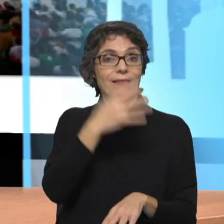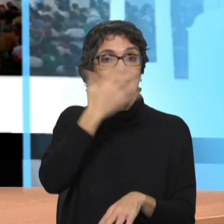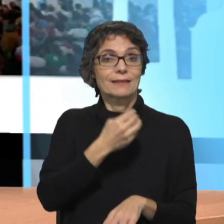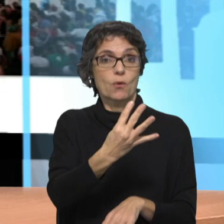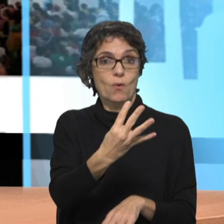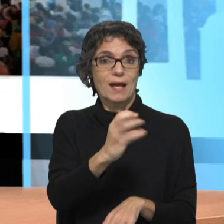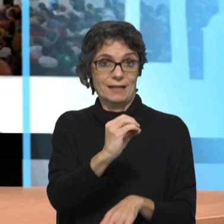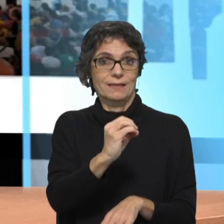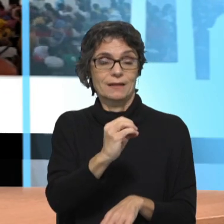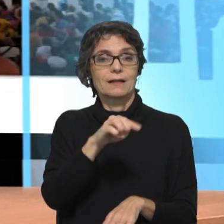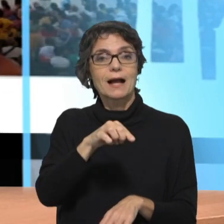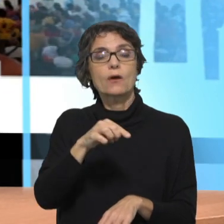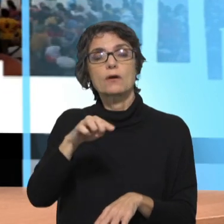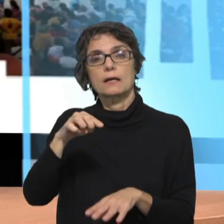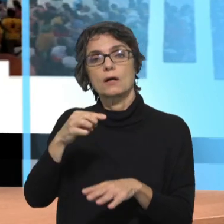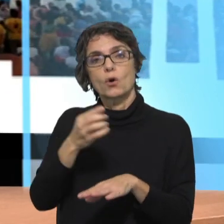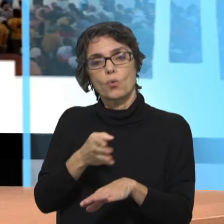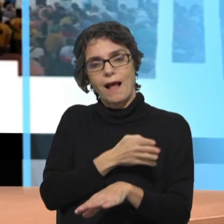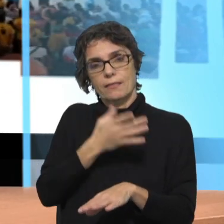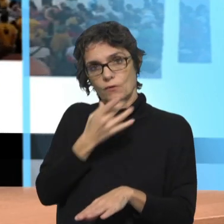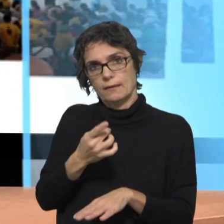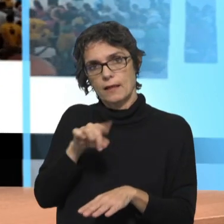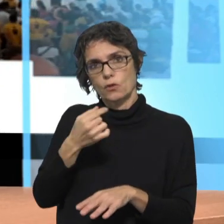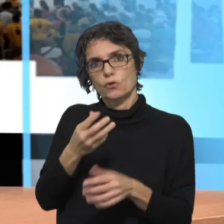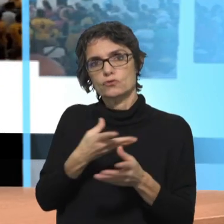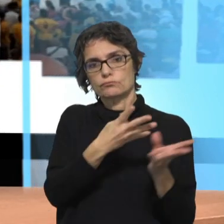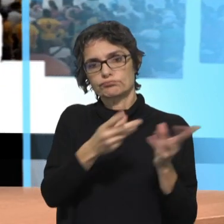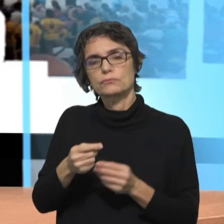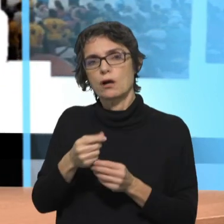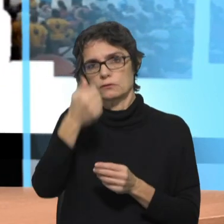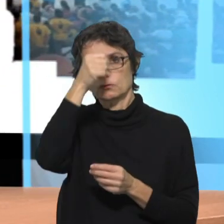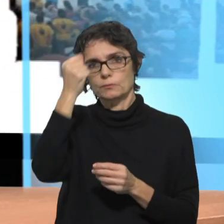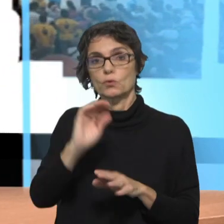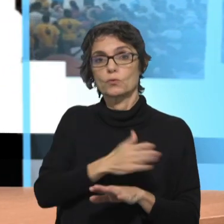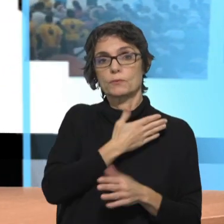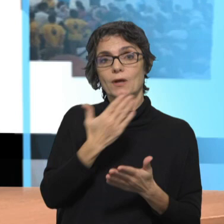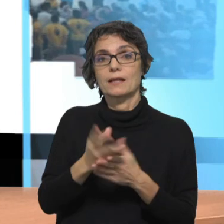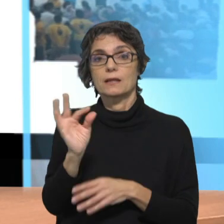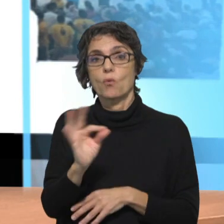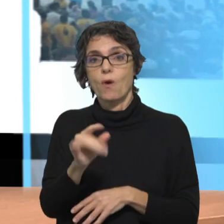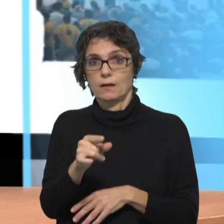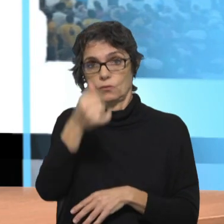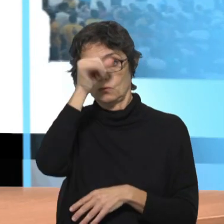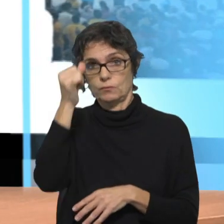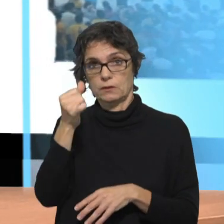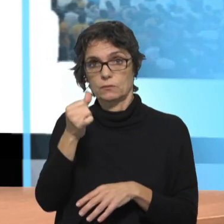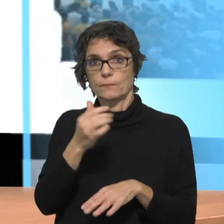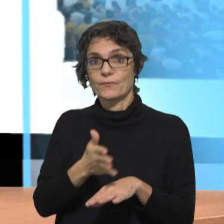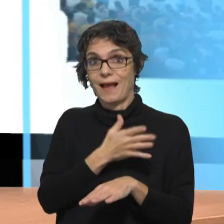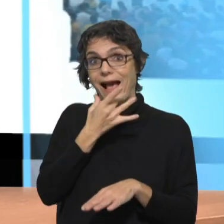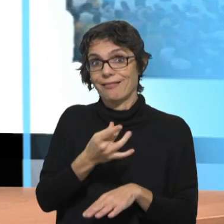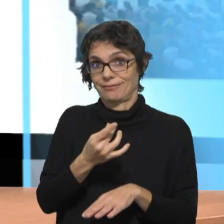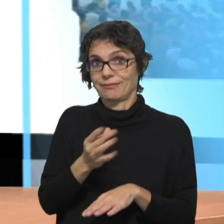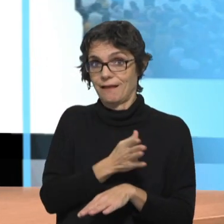Advento está orientado a partir dos domingos. Portanto, temos do primeiro ao 4º domingo do Advento. Isso significa que muitas das